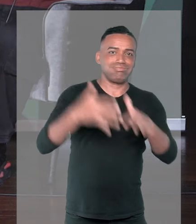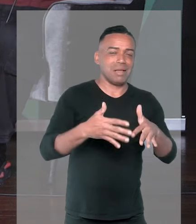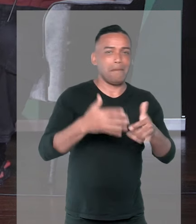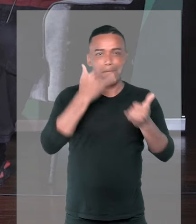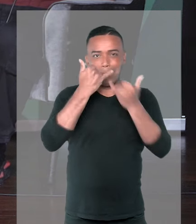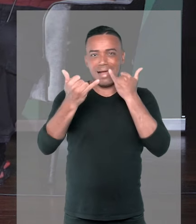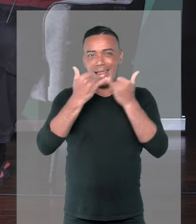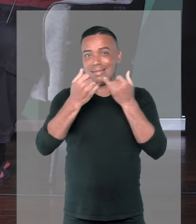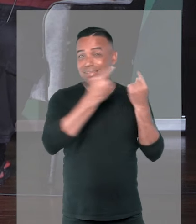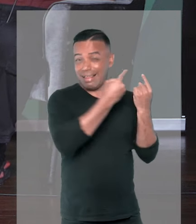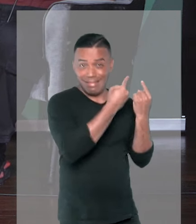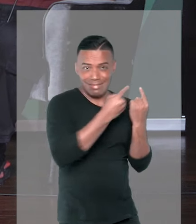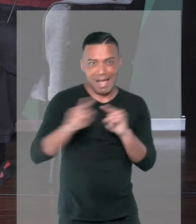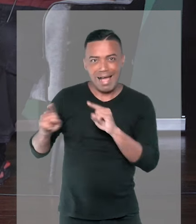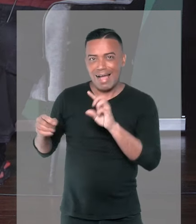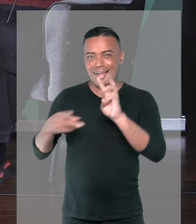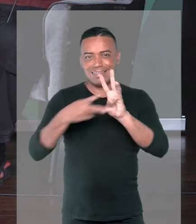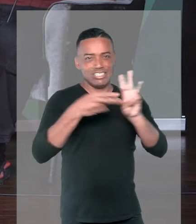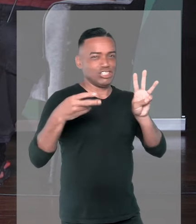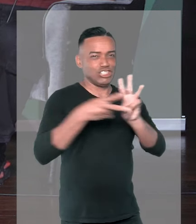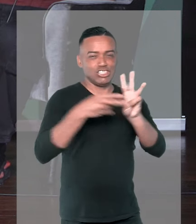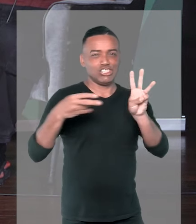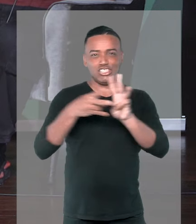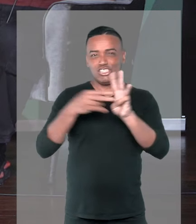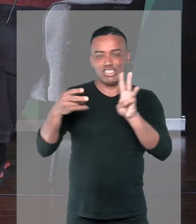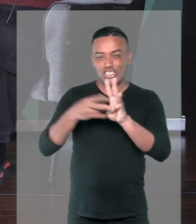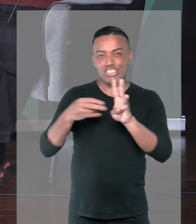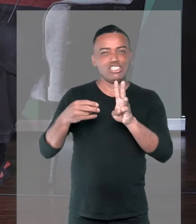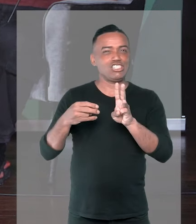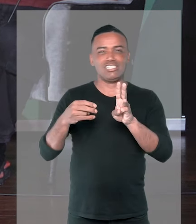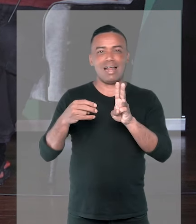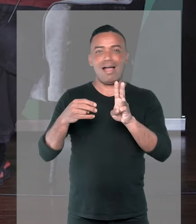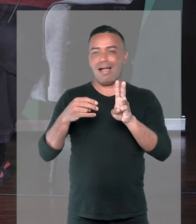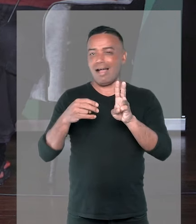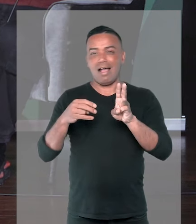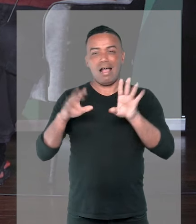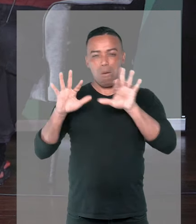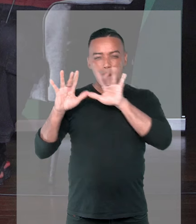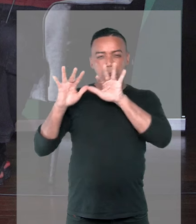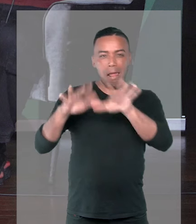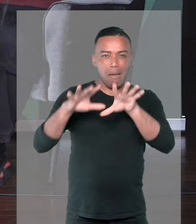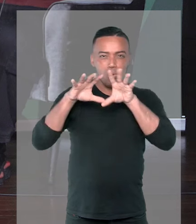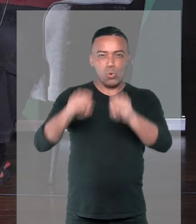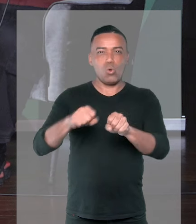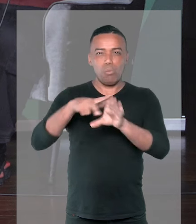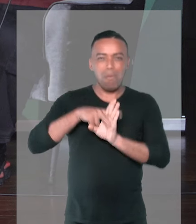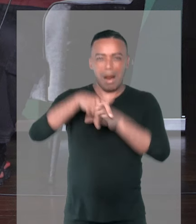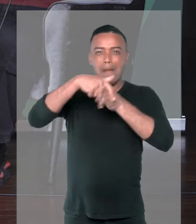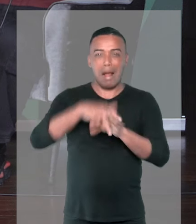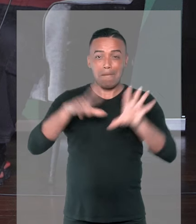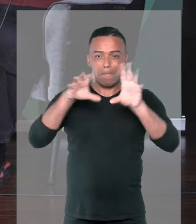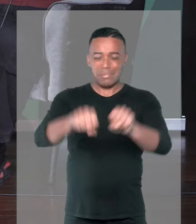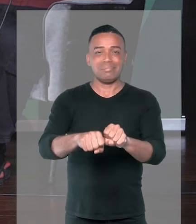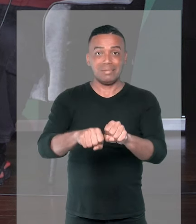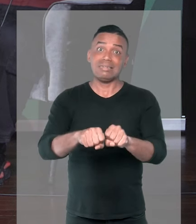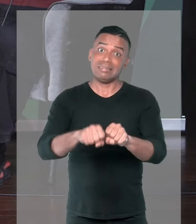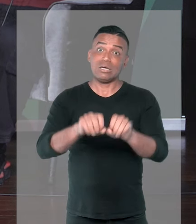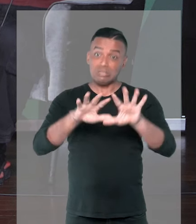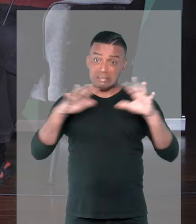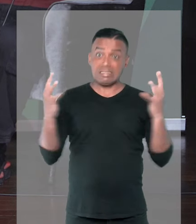ataques de indígenas as caravanas no faroeste e de repente o centro tava todo cercado e não tinha como reagir